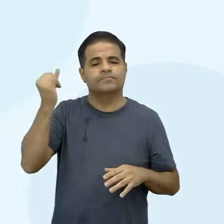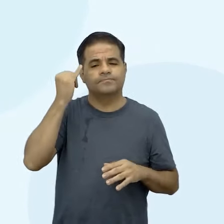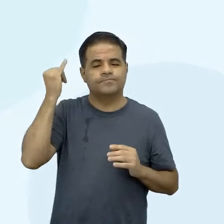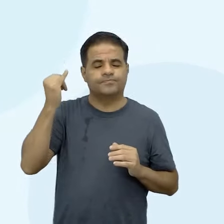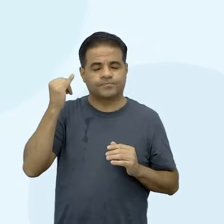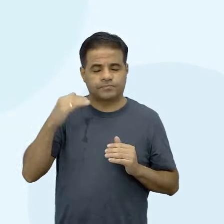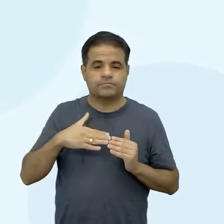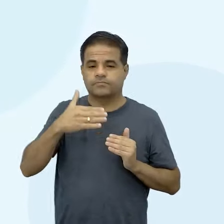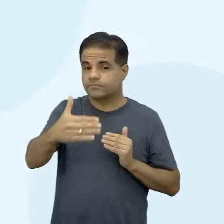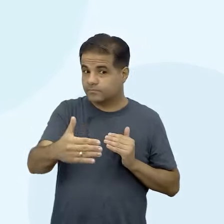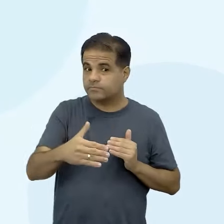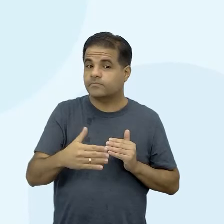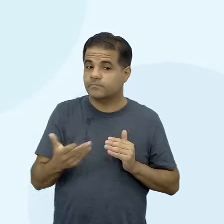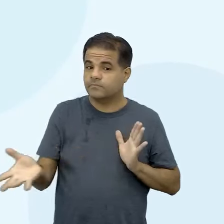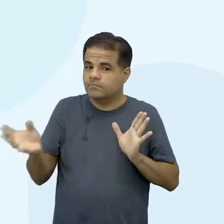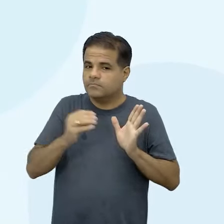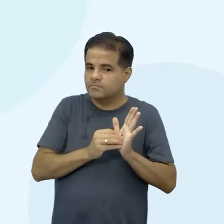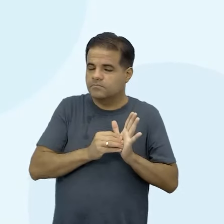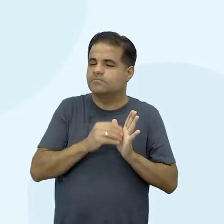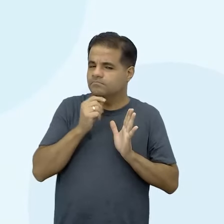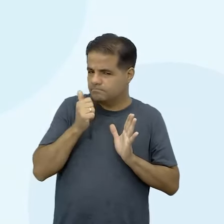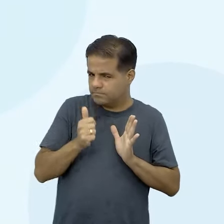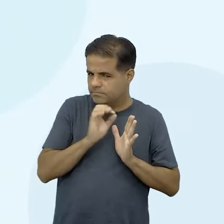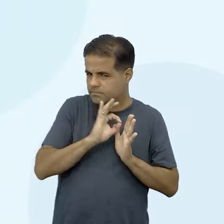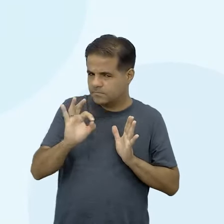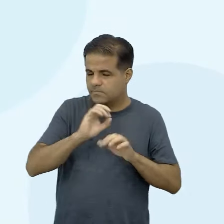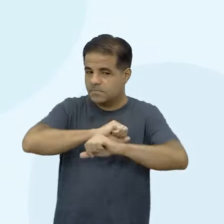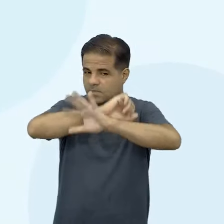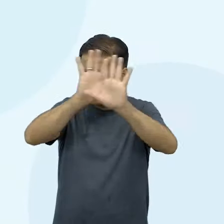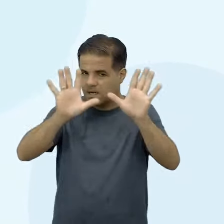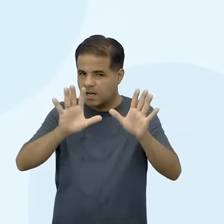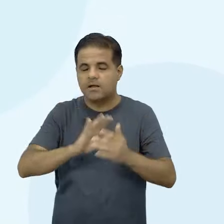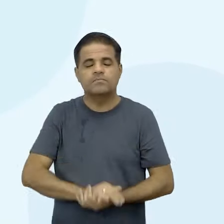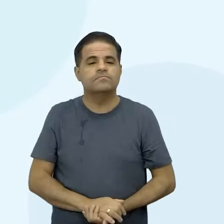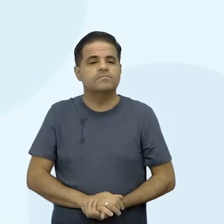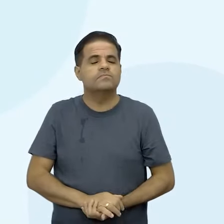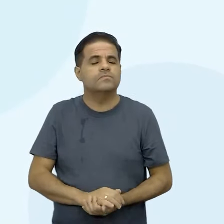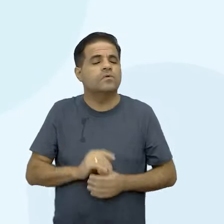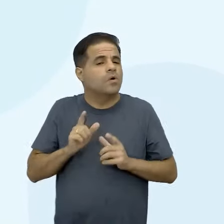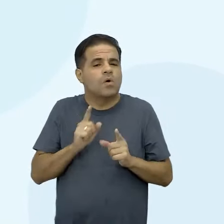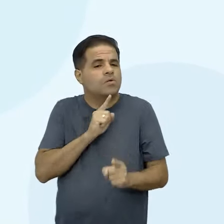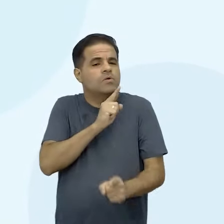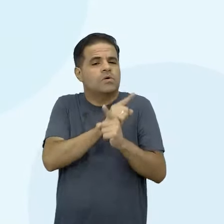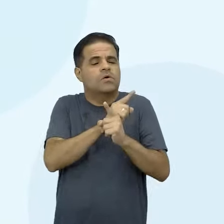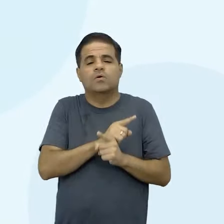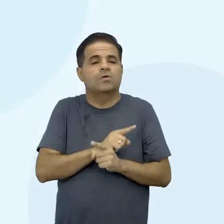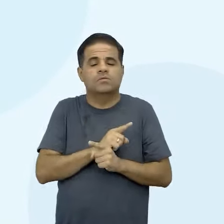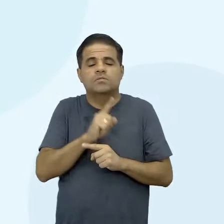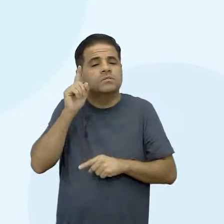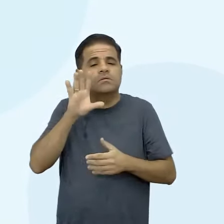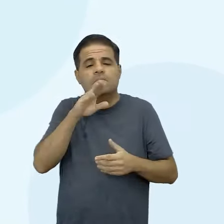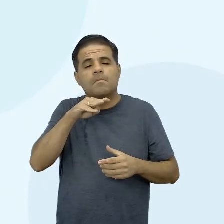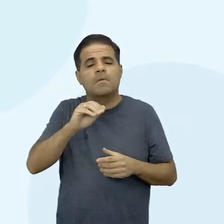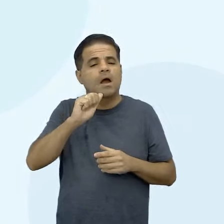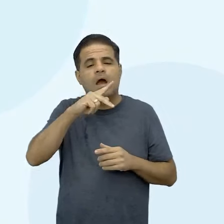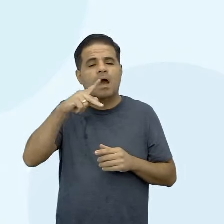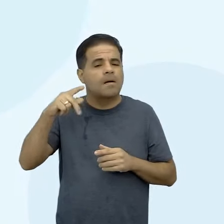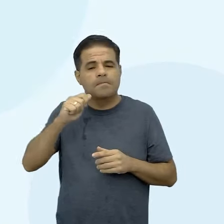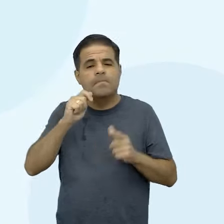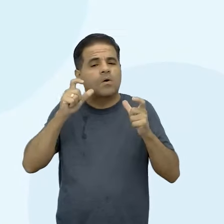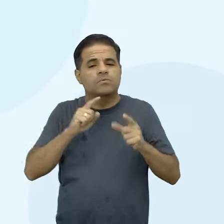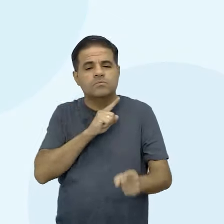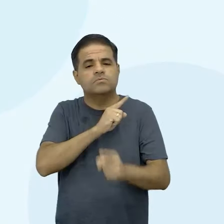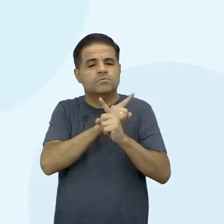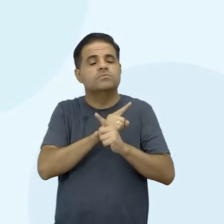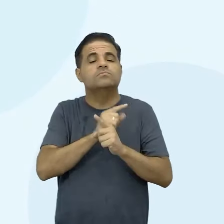isso, deixando isso muito bem claro. Onde encontrar esse mapa, né? Então é muito importante